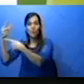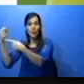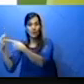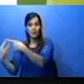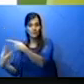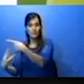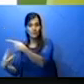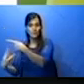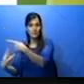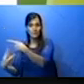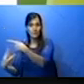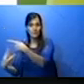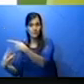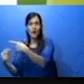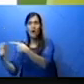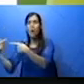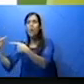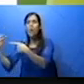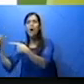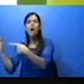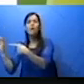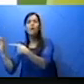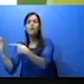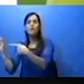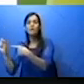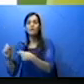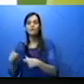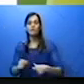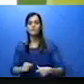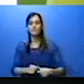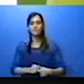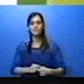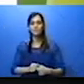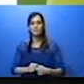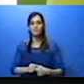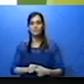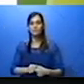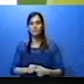4 sexto. 4 sexto?